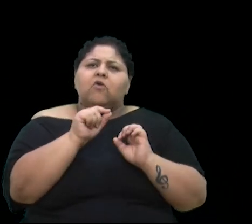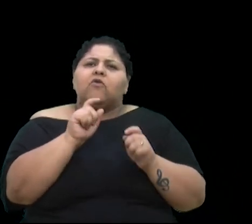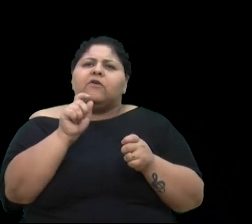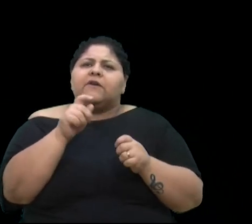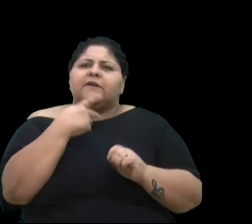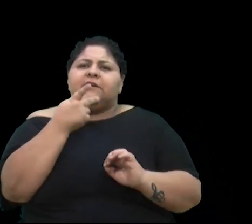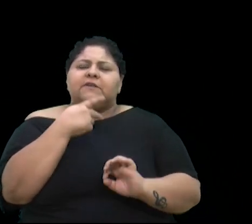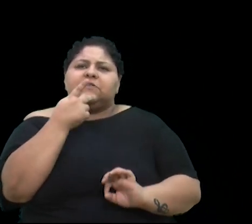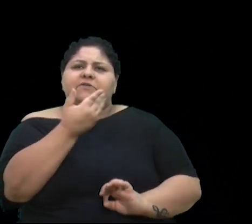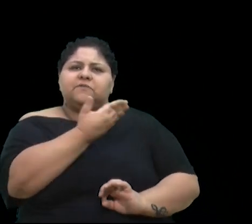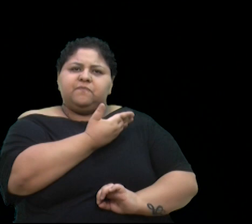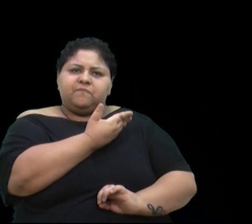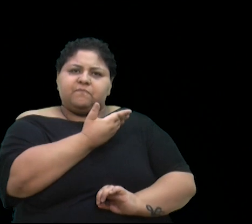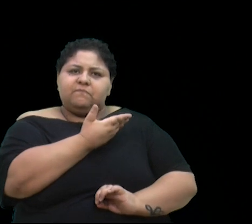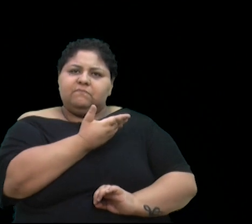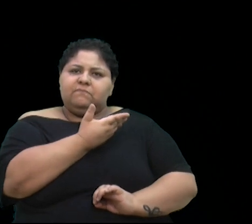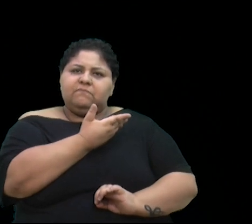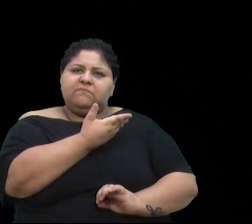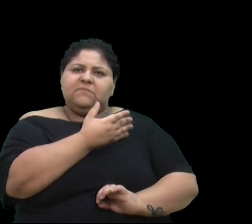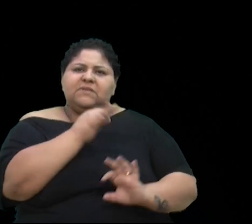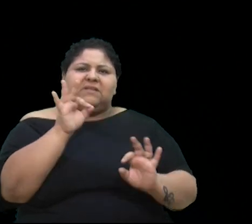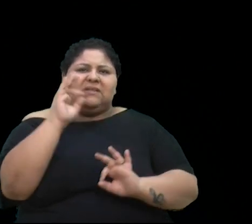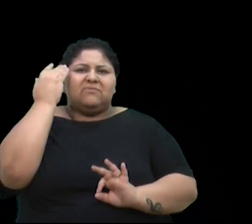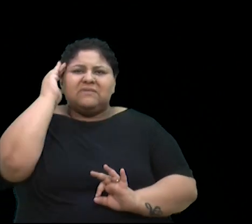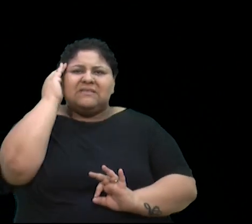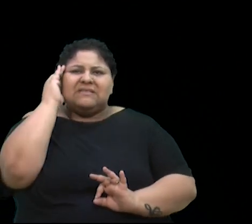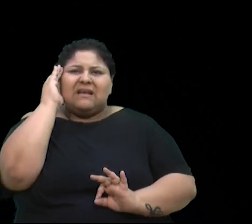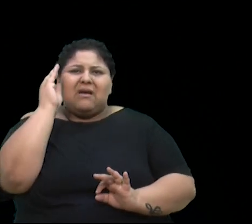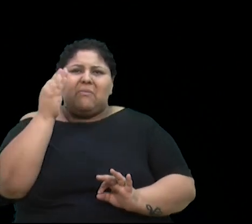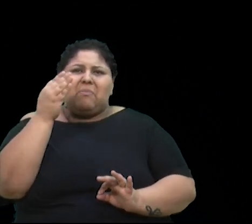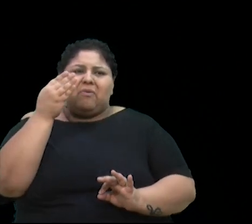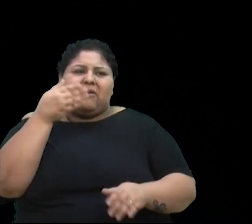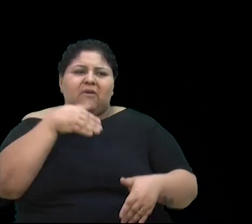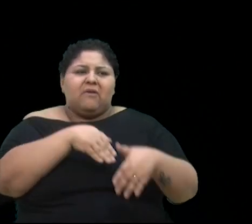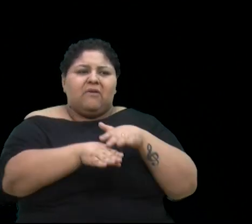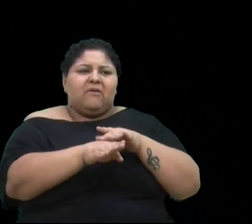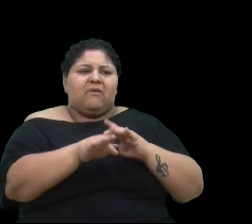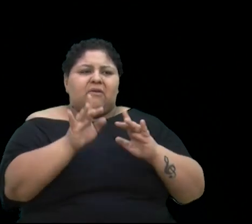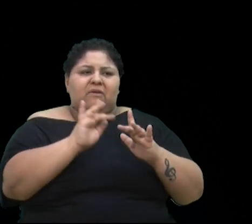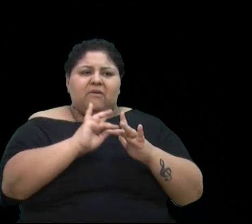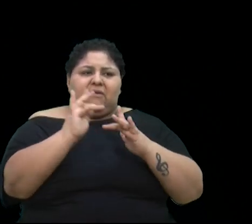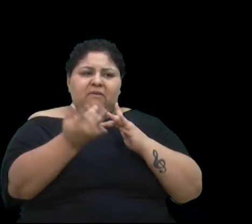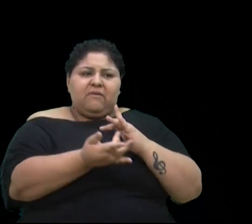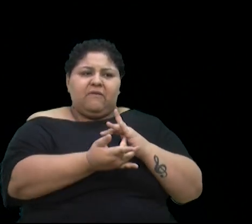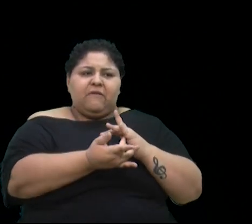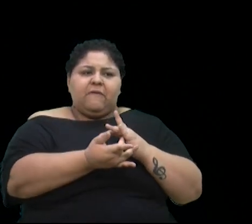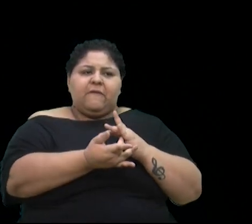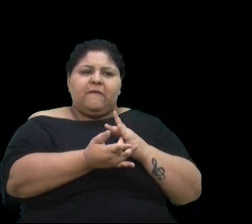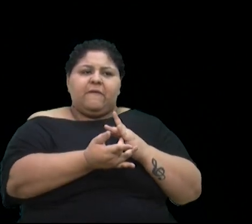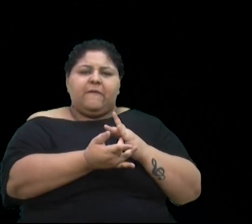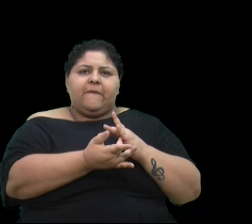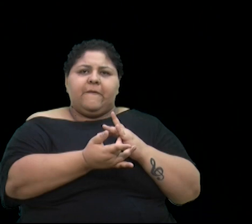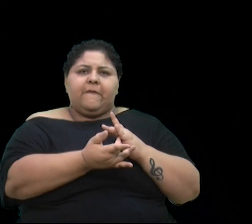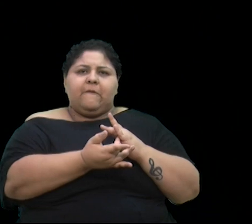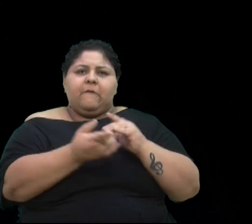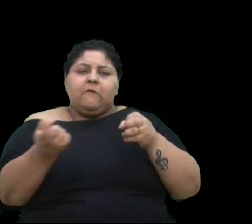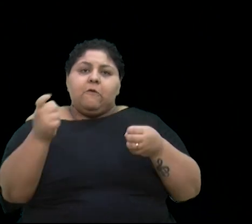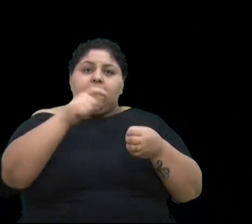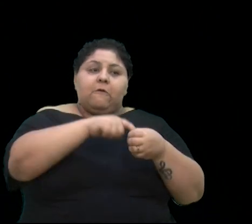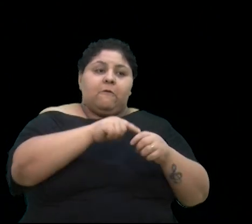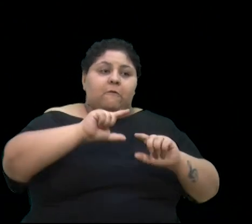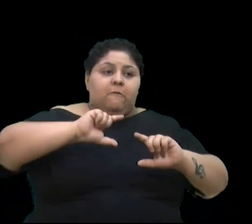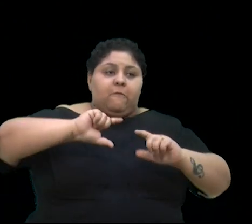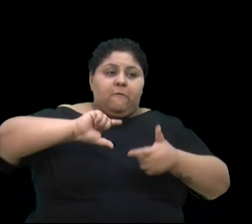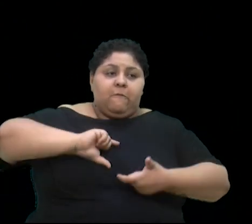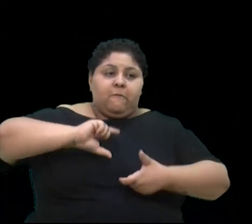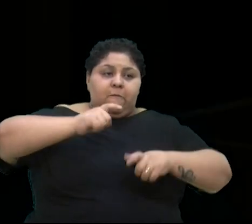ali? Não sabe nem o que postou? É um absurdo. Volto a dizer, Israel